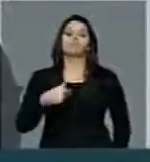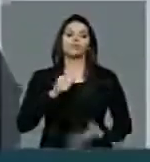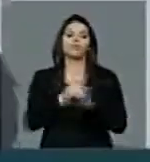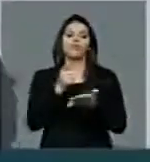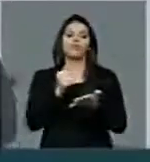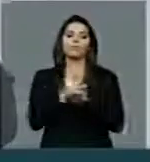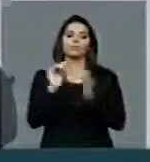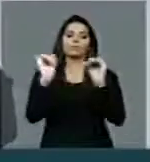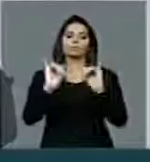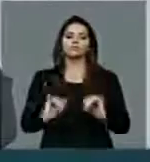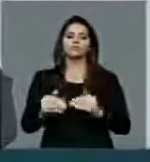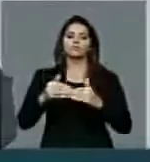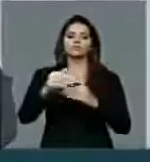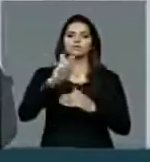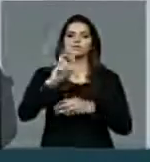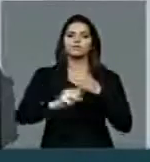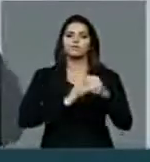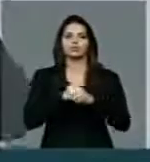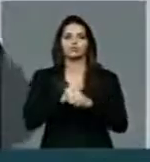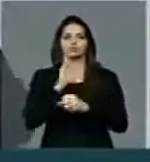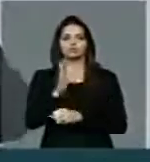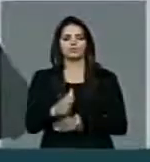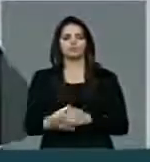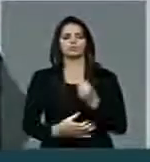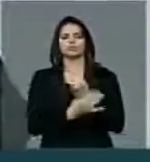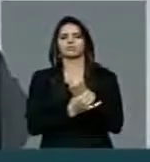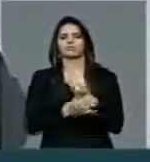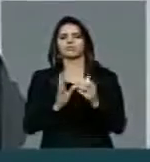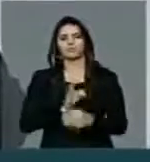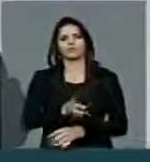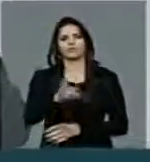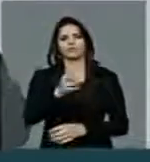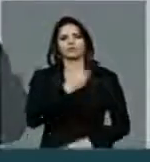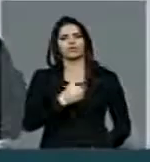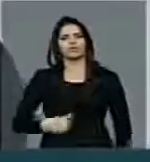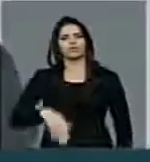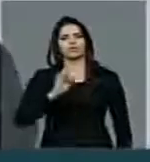imagens dos próximos 5 anos, assegurando continuidade do governo